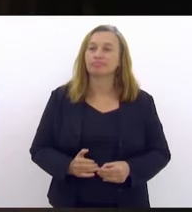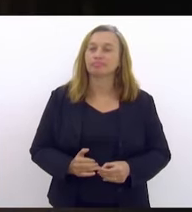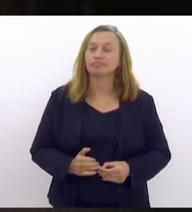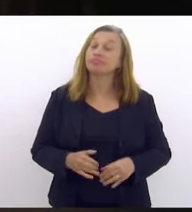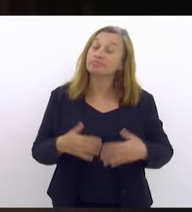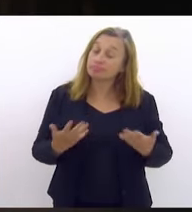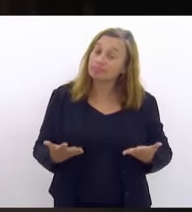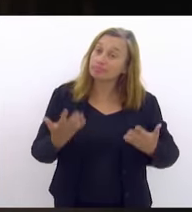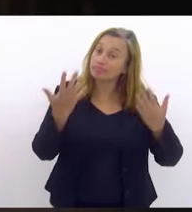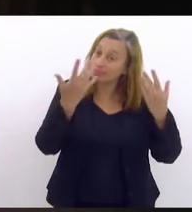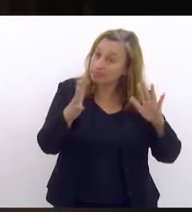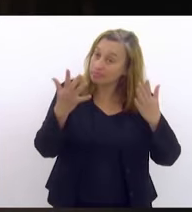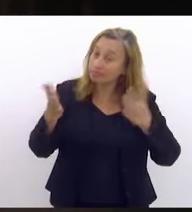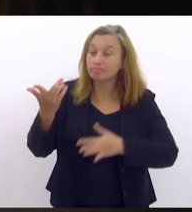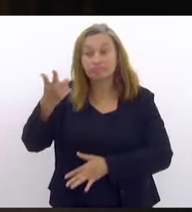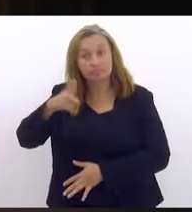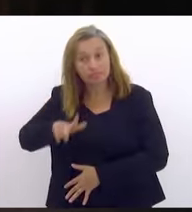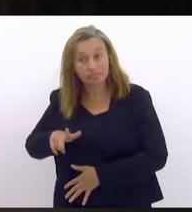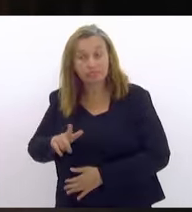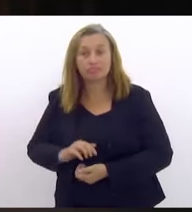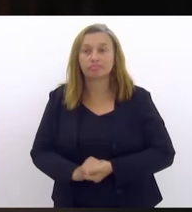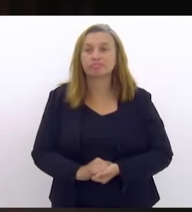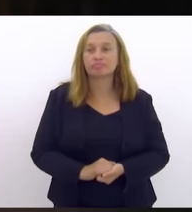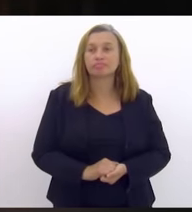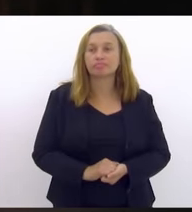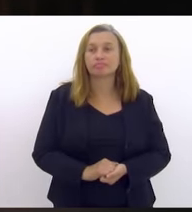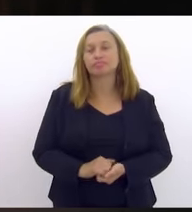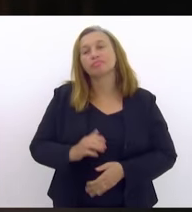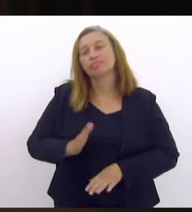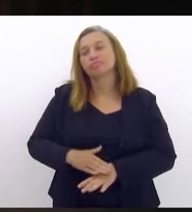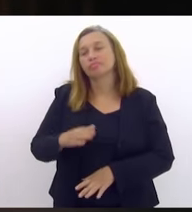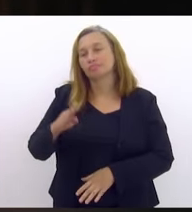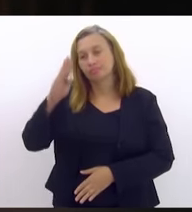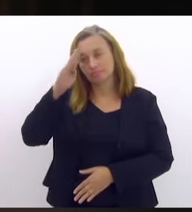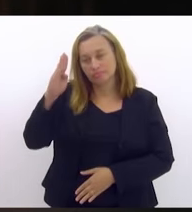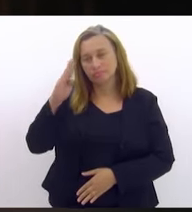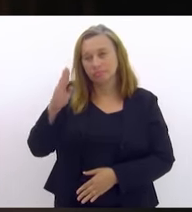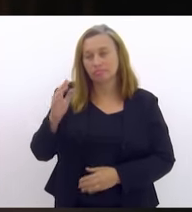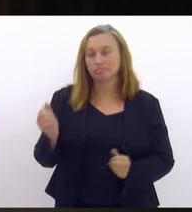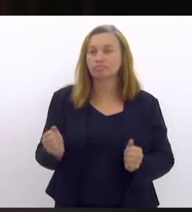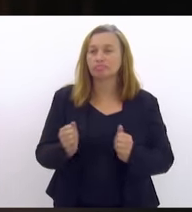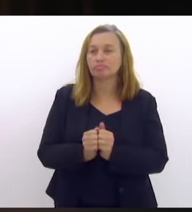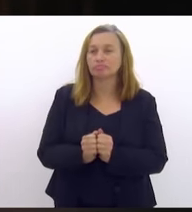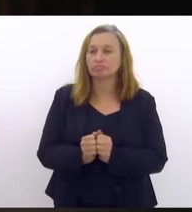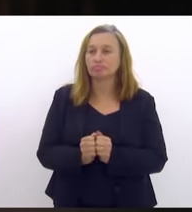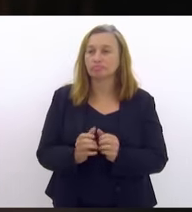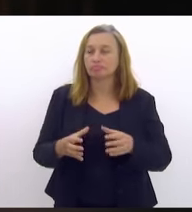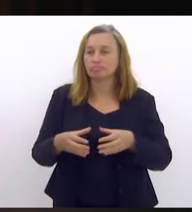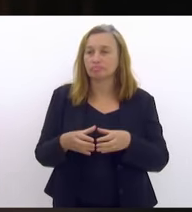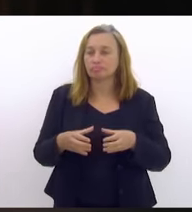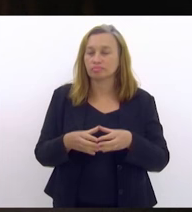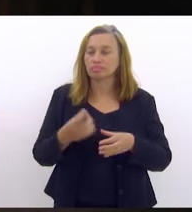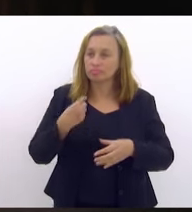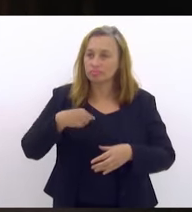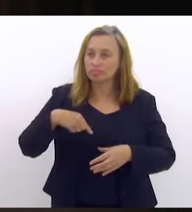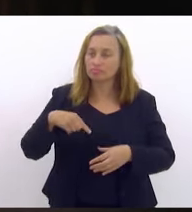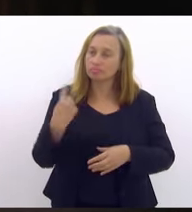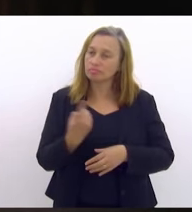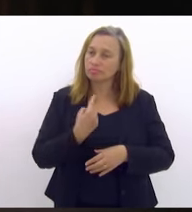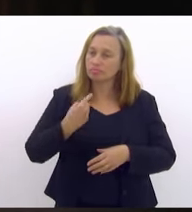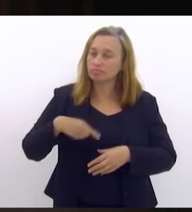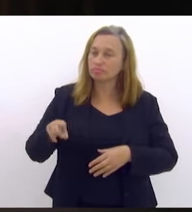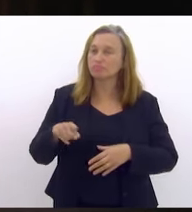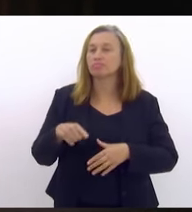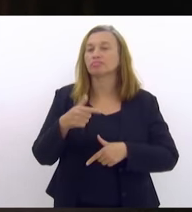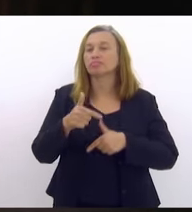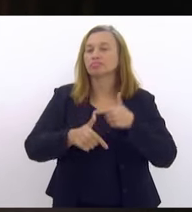Então, queria te parabenizar de novo. Eu sou mais um soldado no meio desse exército, e nós vamos para a rua, vamos guerrilhar,